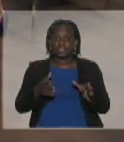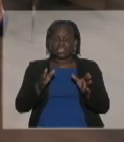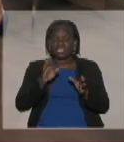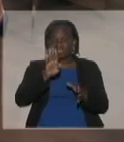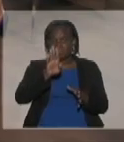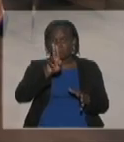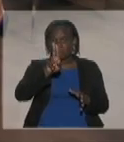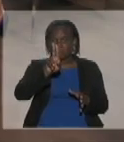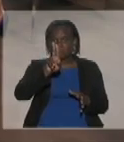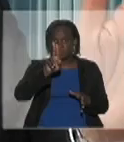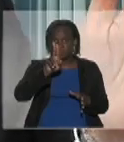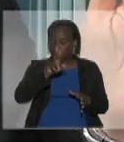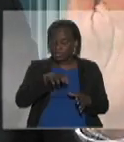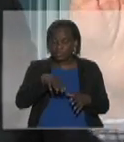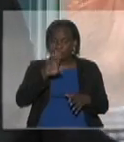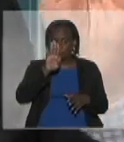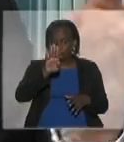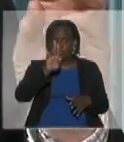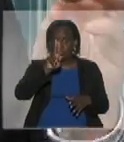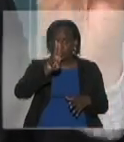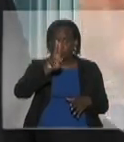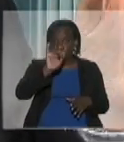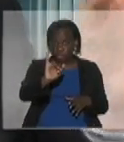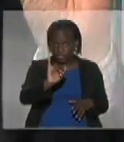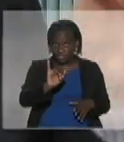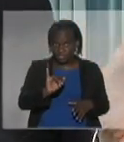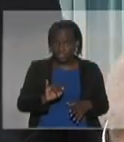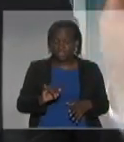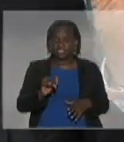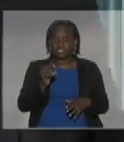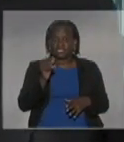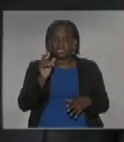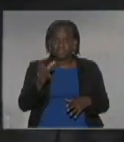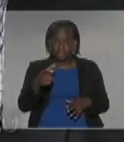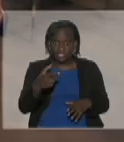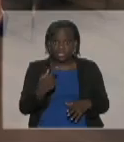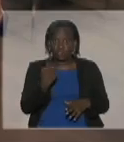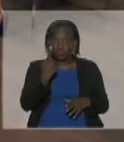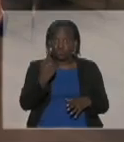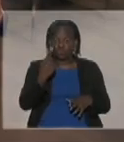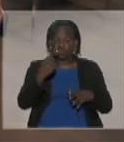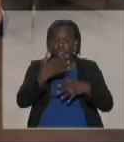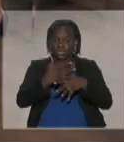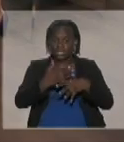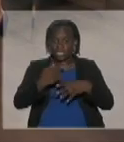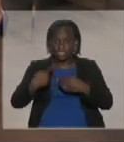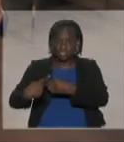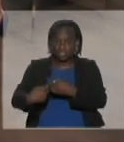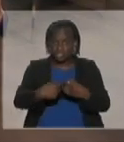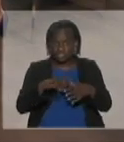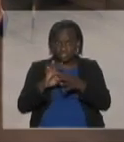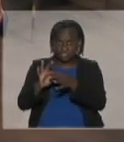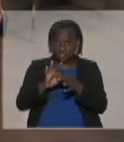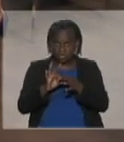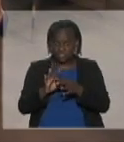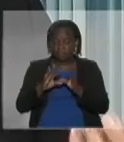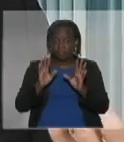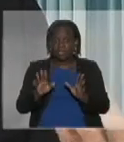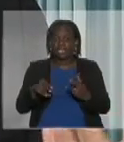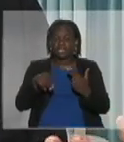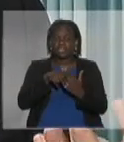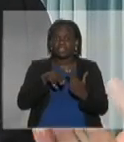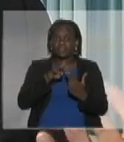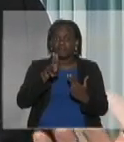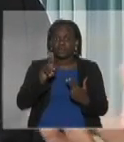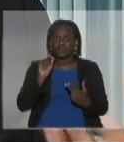abrevia-se BIU, bilhete... BIU não, BUI. Bilhete único intermunicipal. Mas o sentido do bilhete